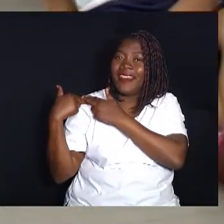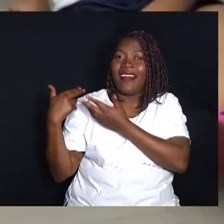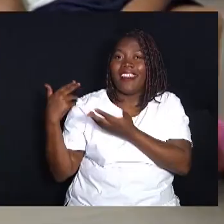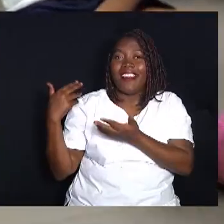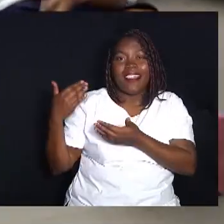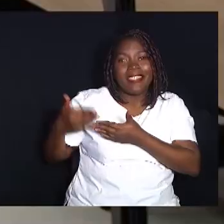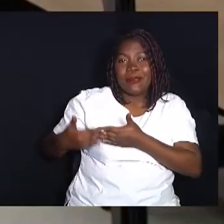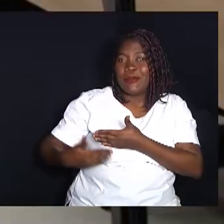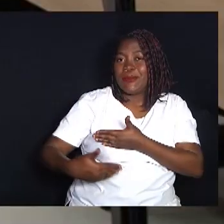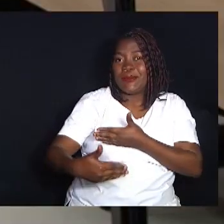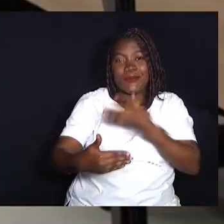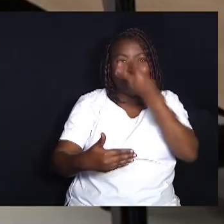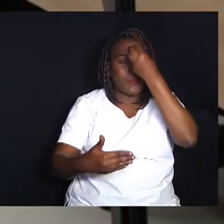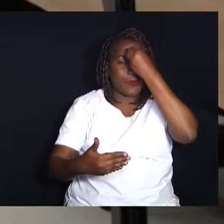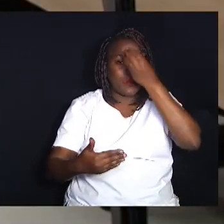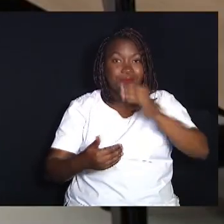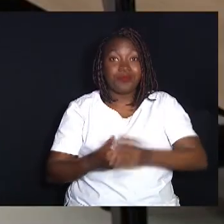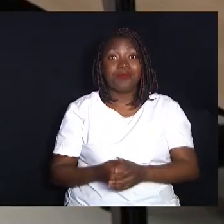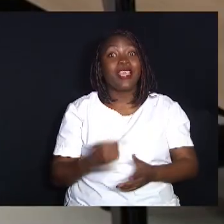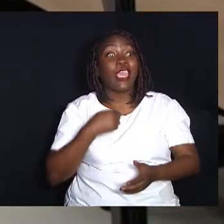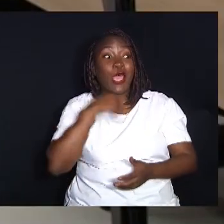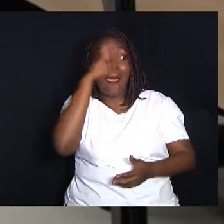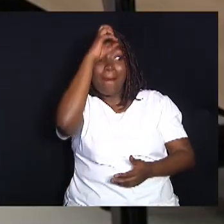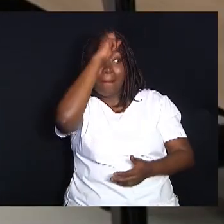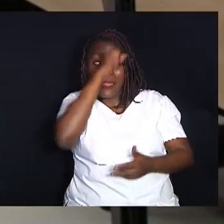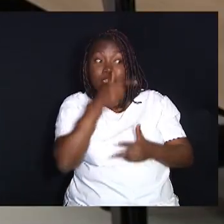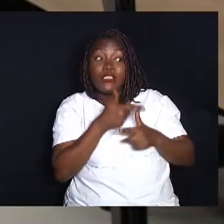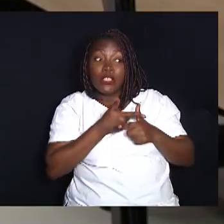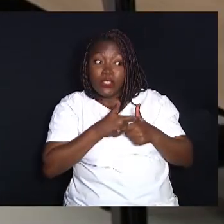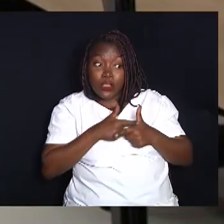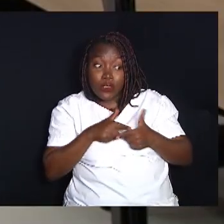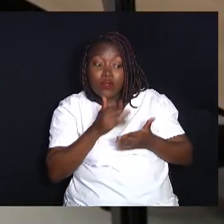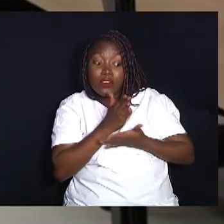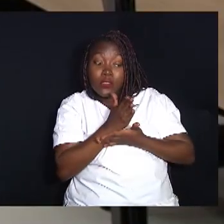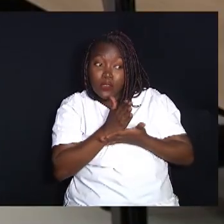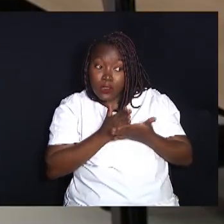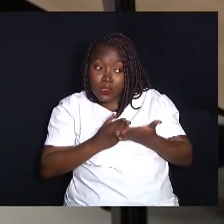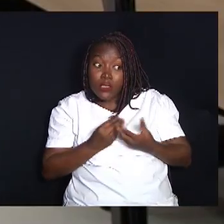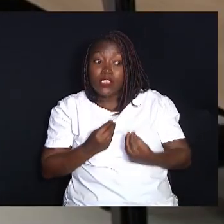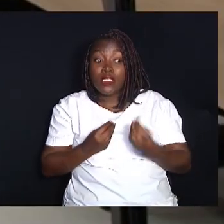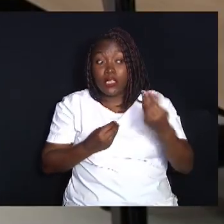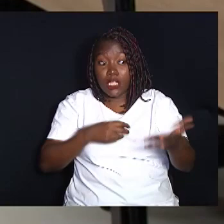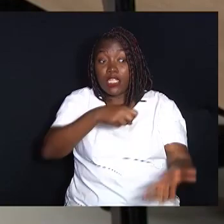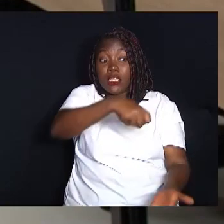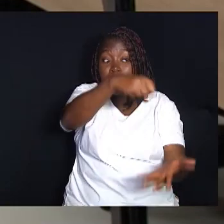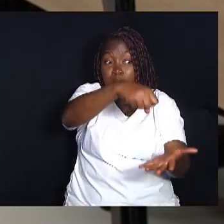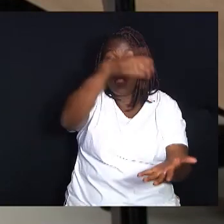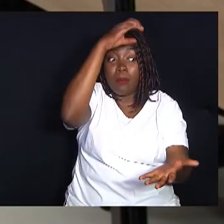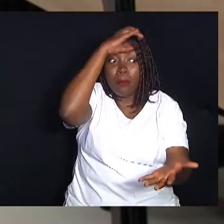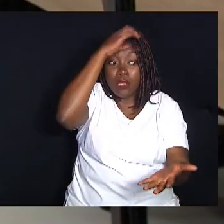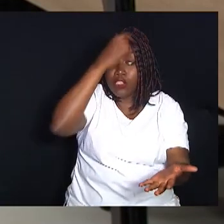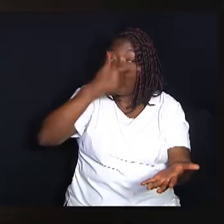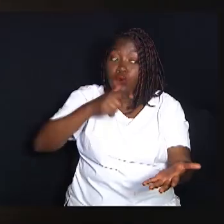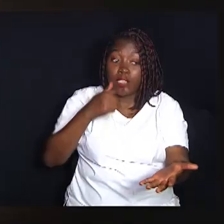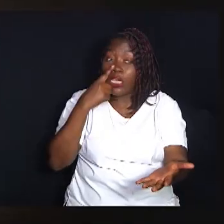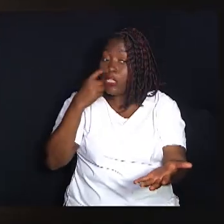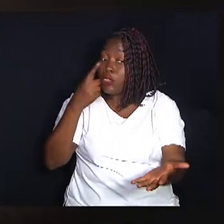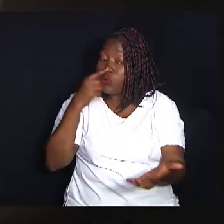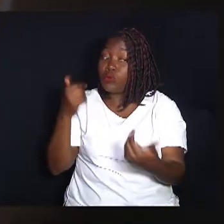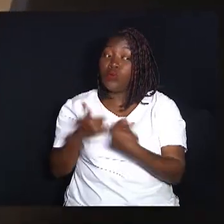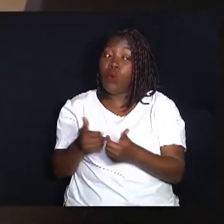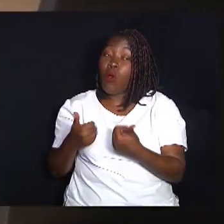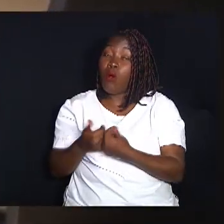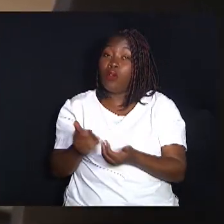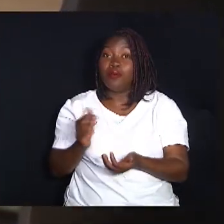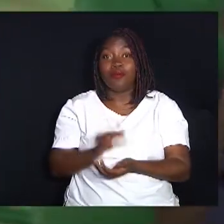vida. Eu estou aprendendo a dividir a coisa e a dar sacola para tia quando não tem lixo no ônibus. Vai sair ainda